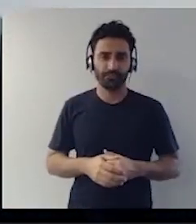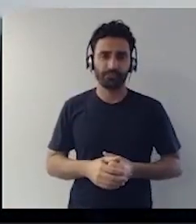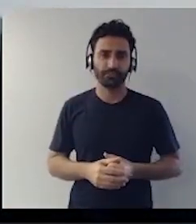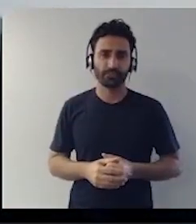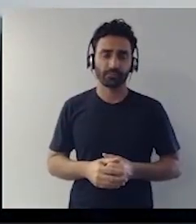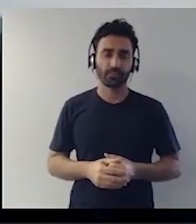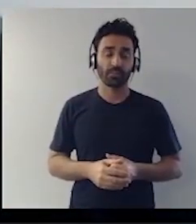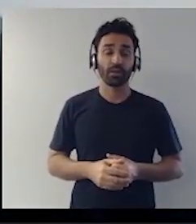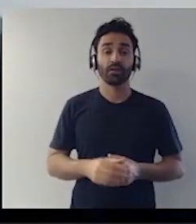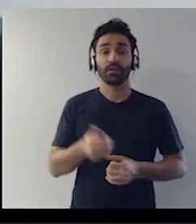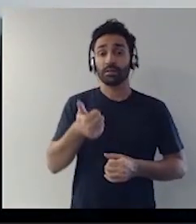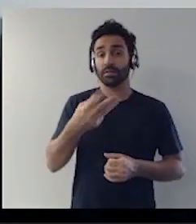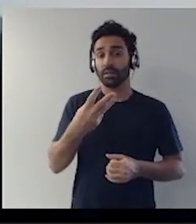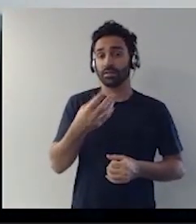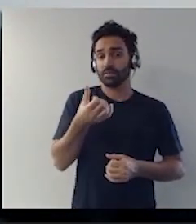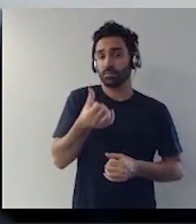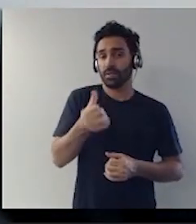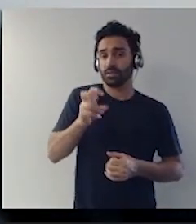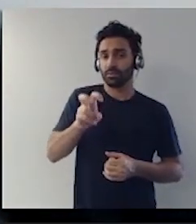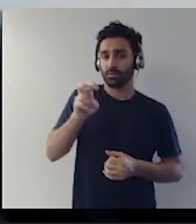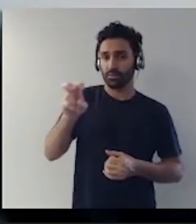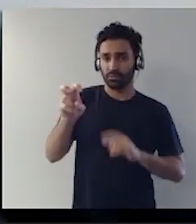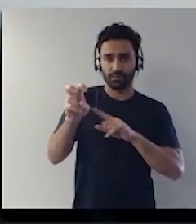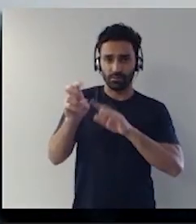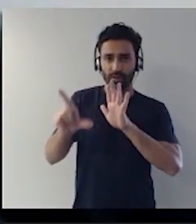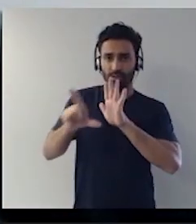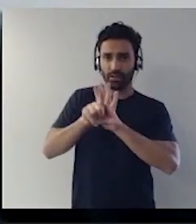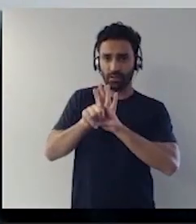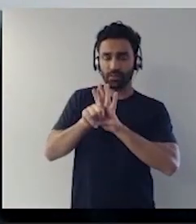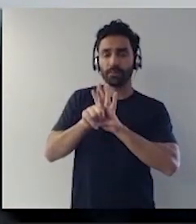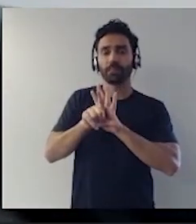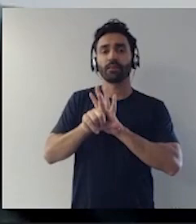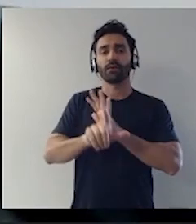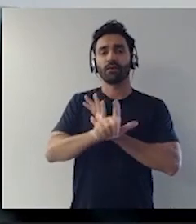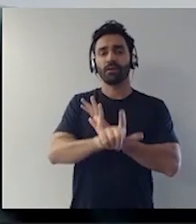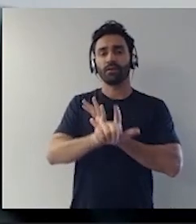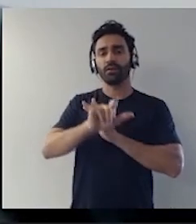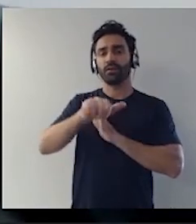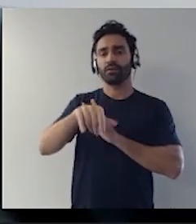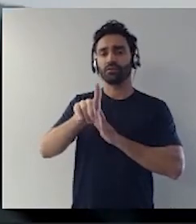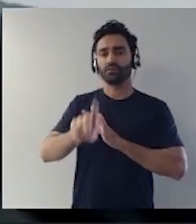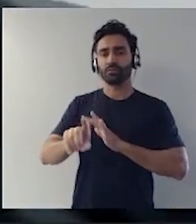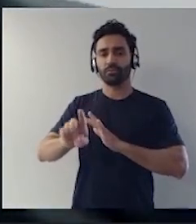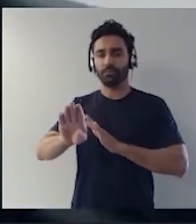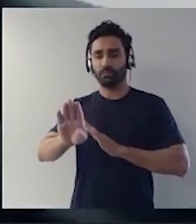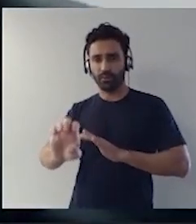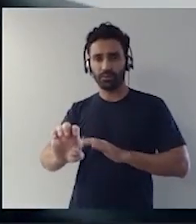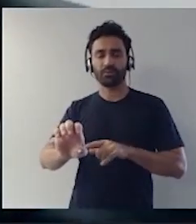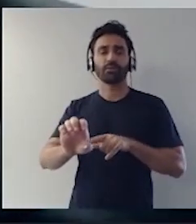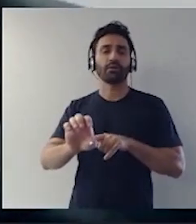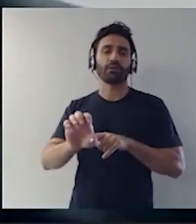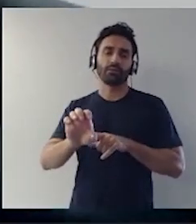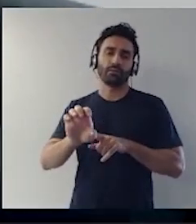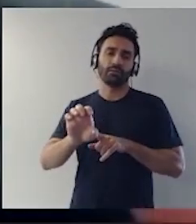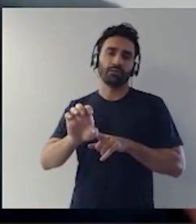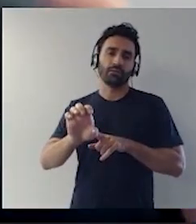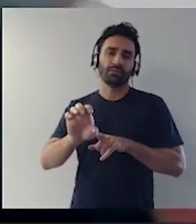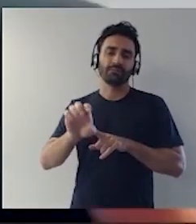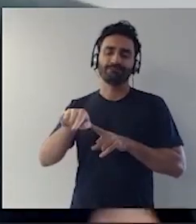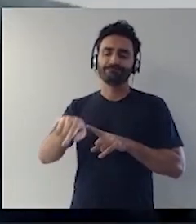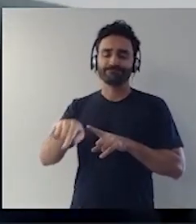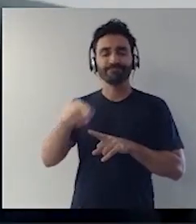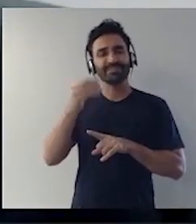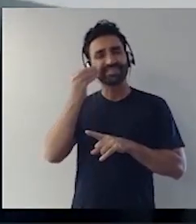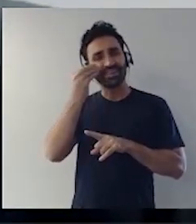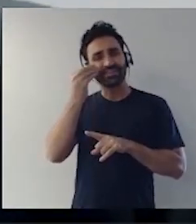da 13.655, que é a alteração para a LINDB, me parece que vem um pouco nesse sentido, tentar botar um